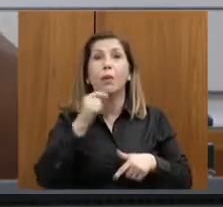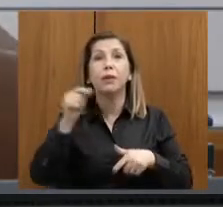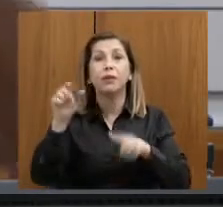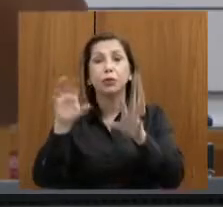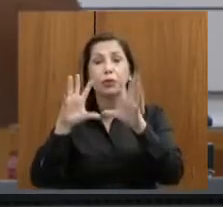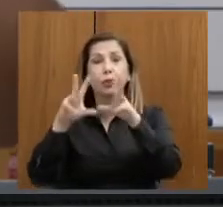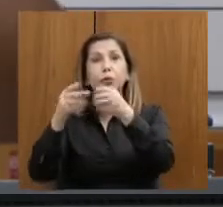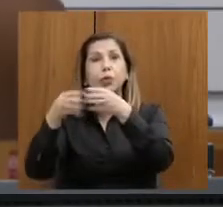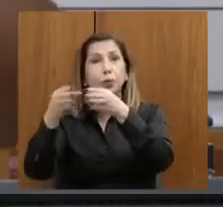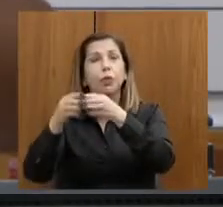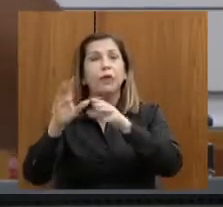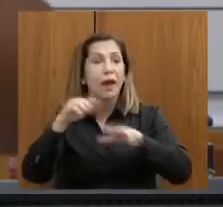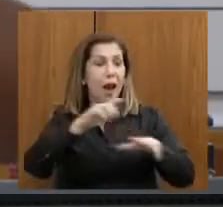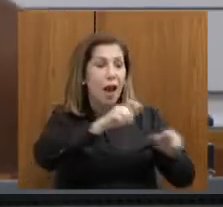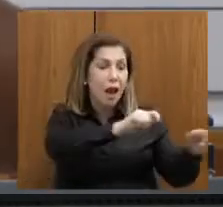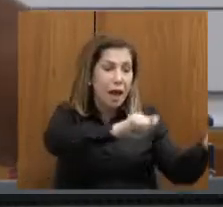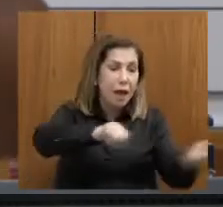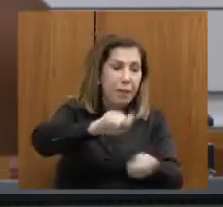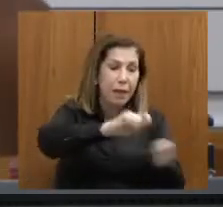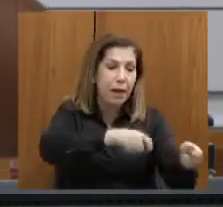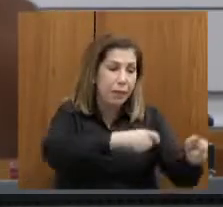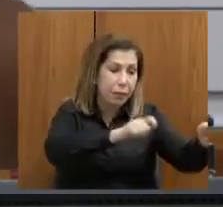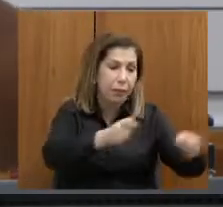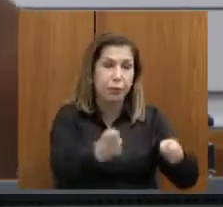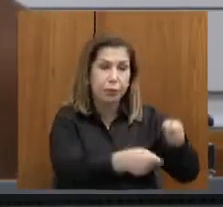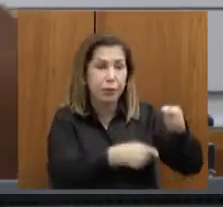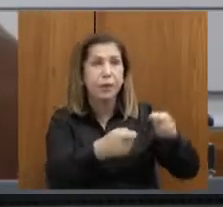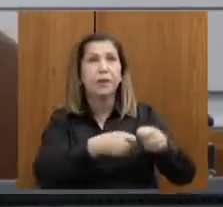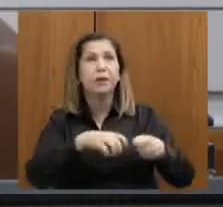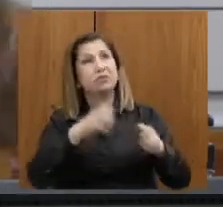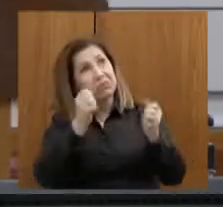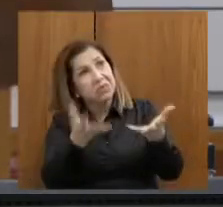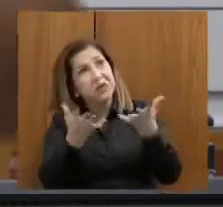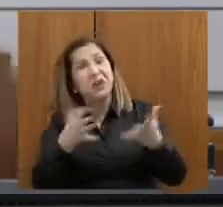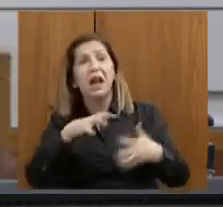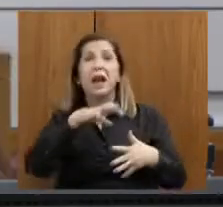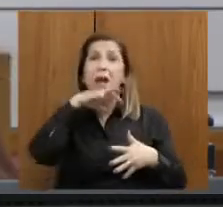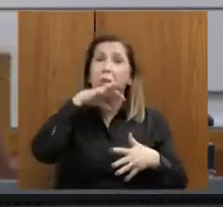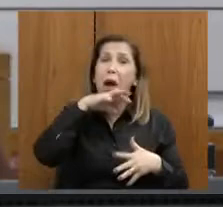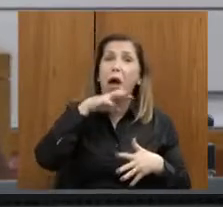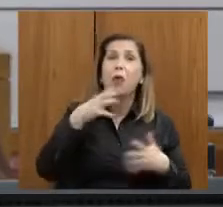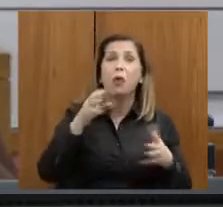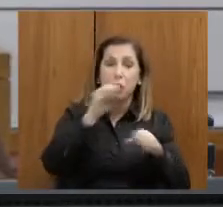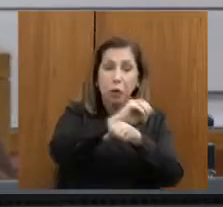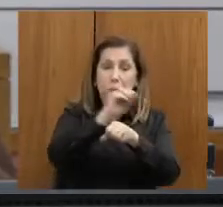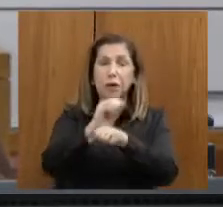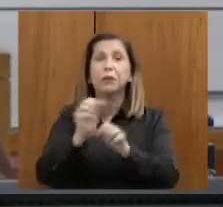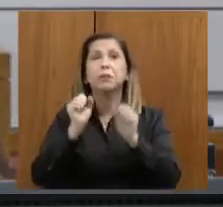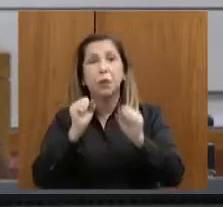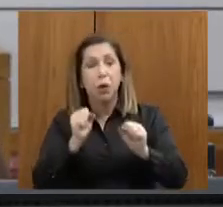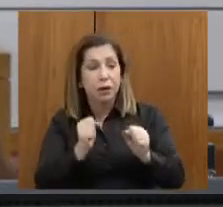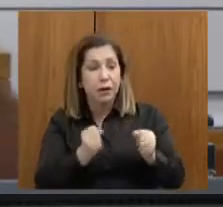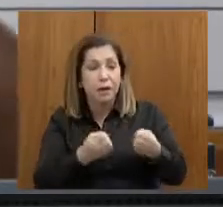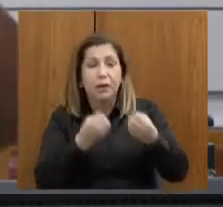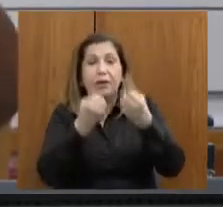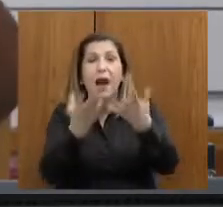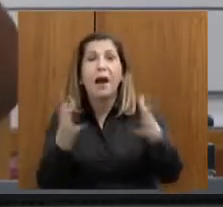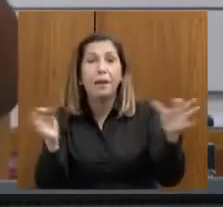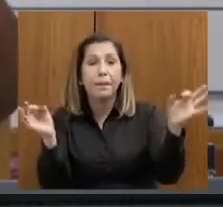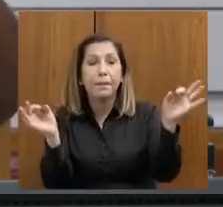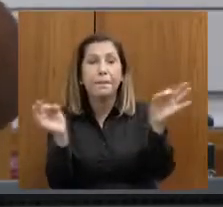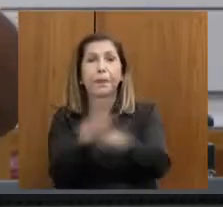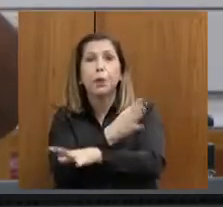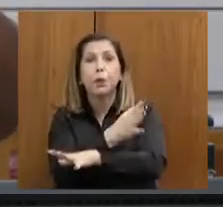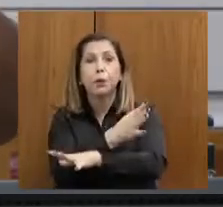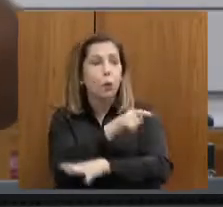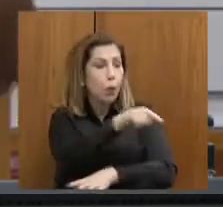determinarem ela ajuda que ele ia fazer criação de bicho foi o caso e ela entrega para você aquilo pronto ou